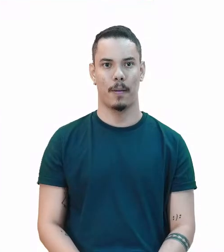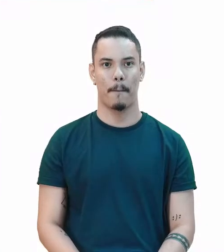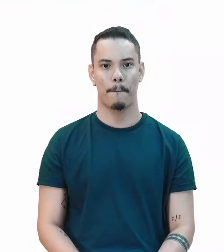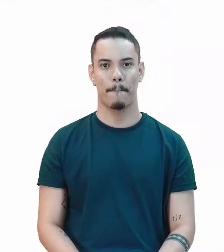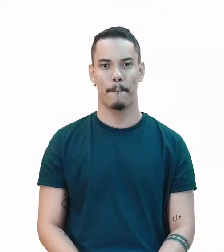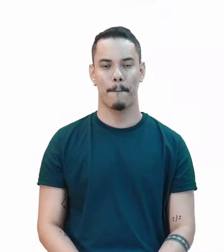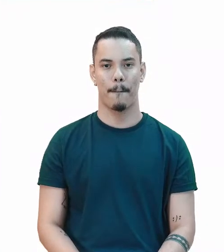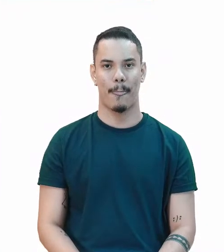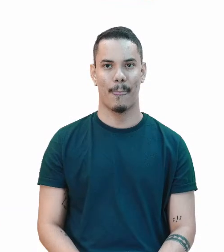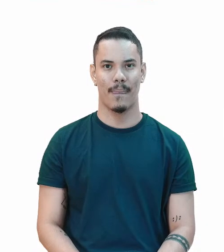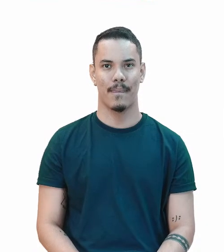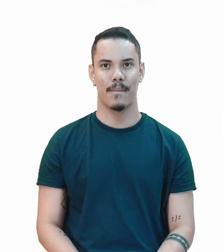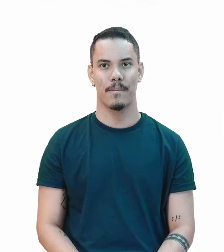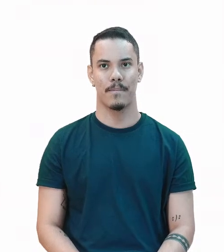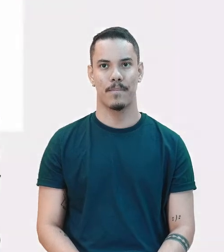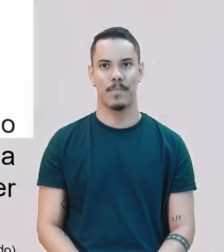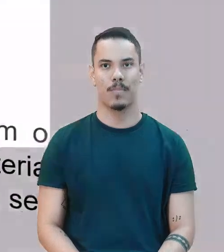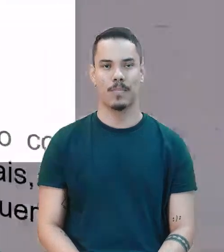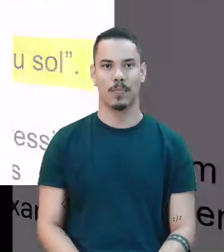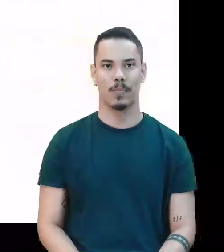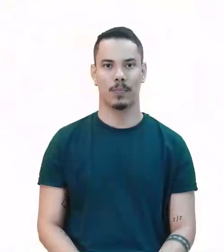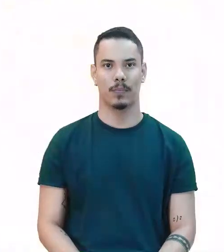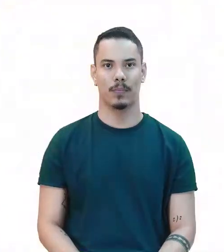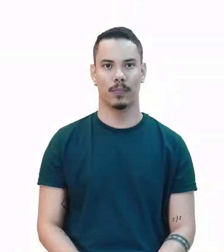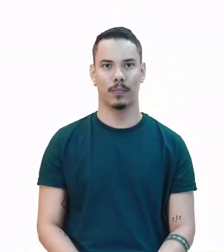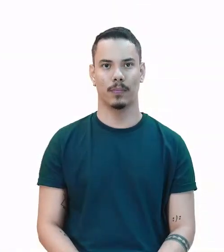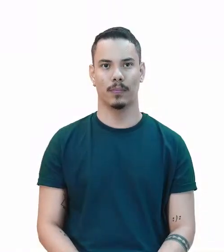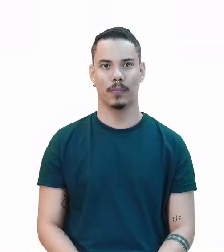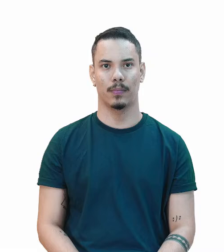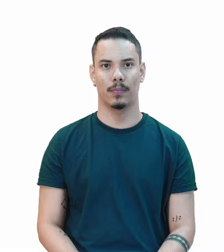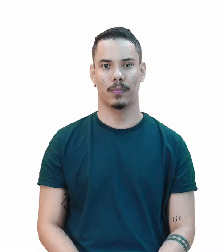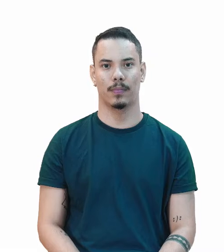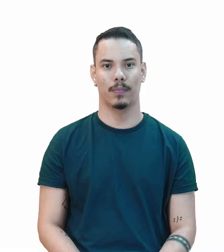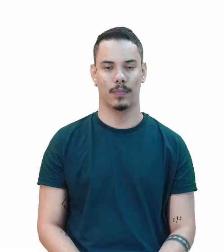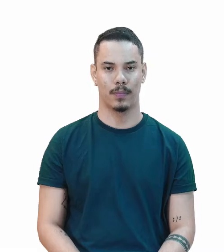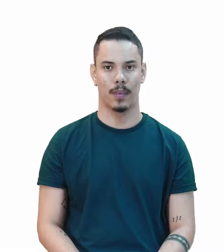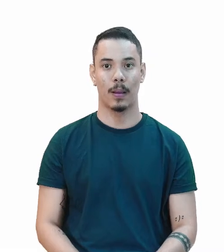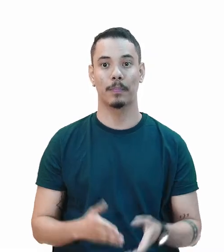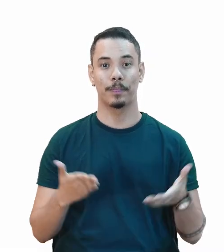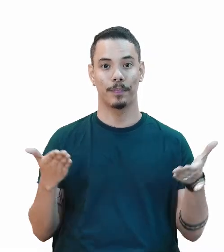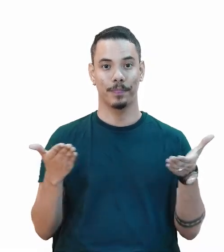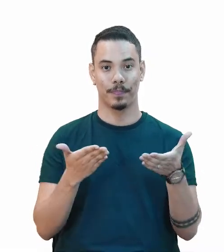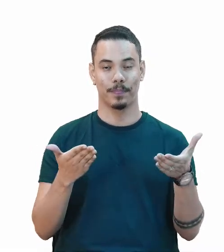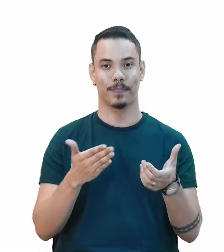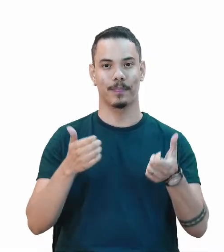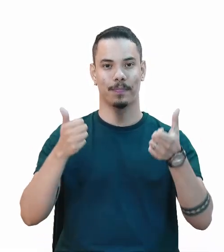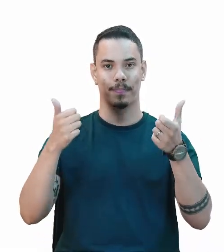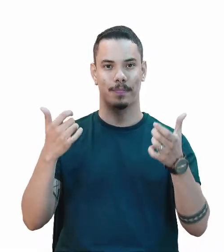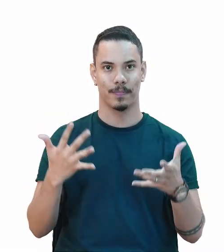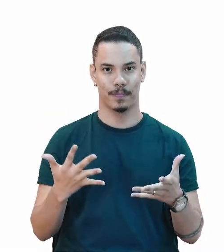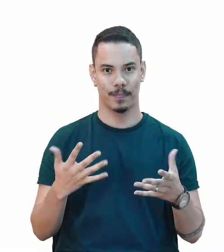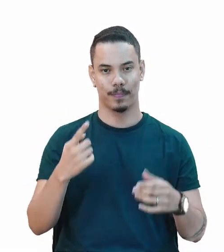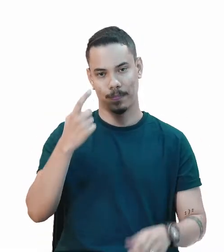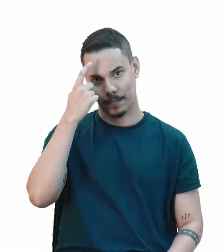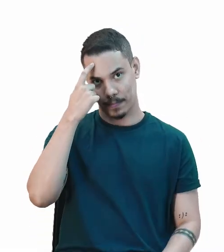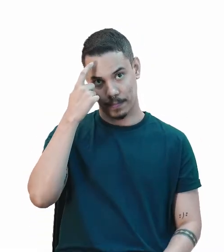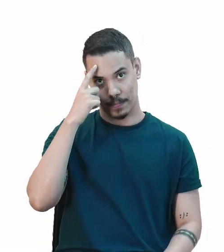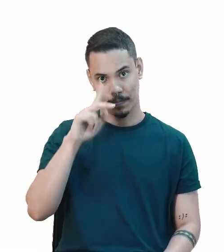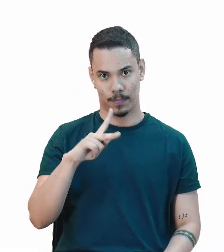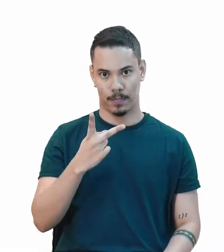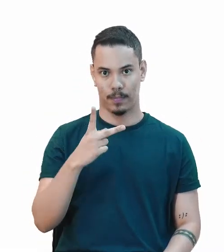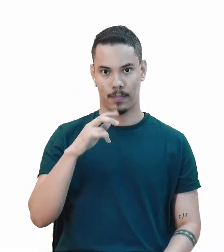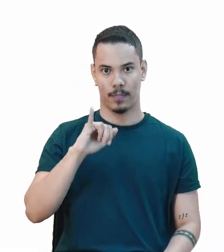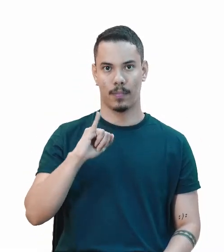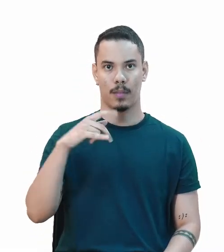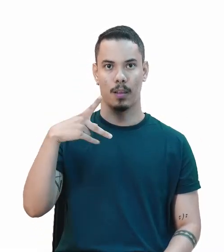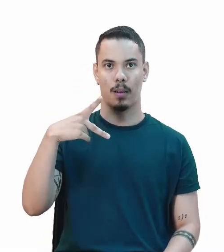outras coisinhas. E olha só, vamos agora adentrar no pensamento de